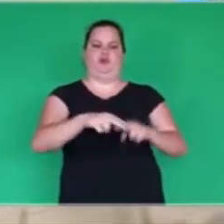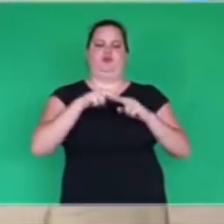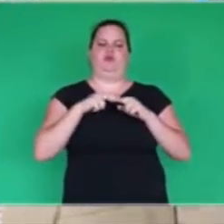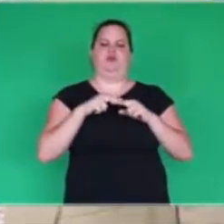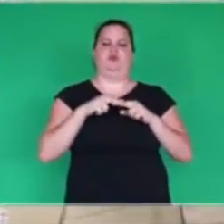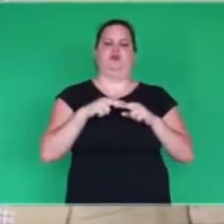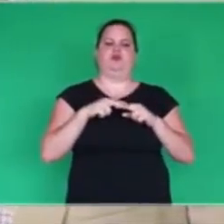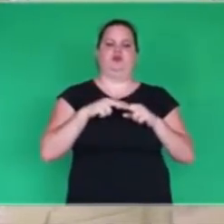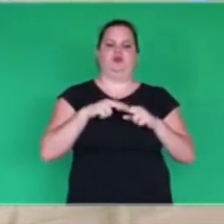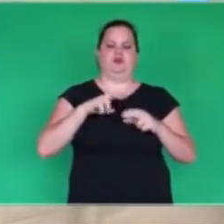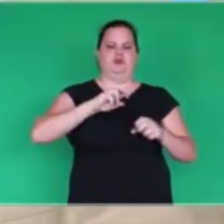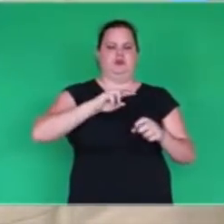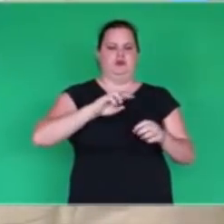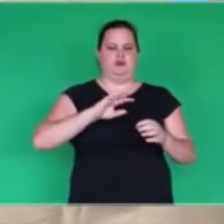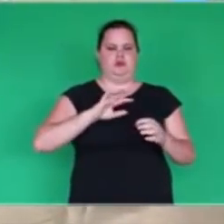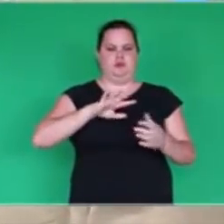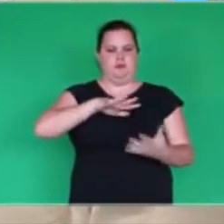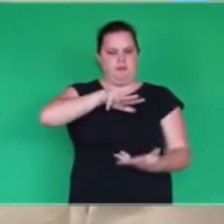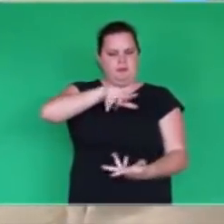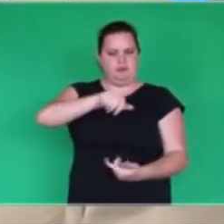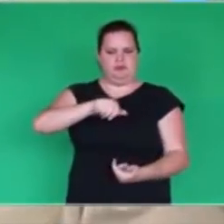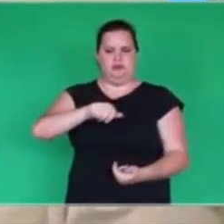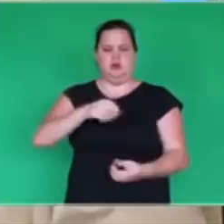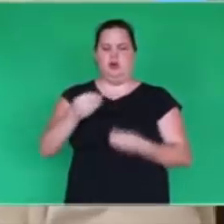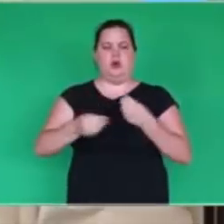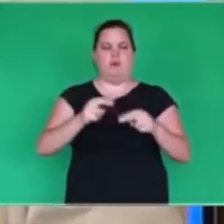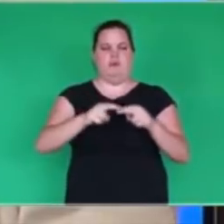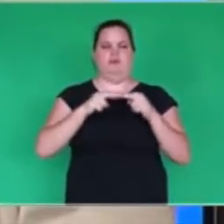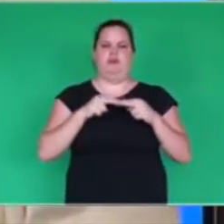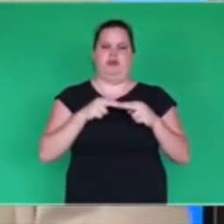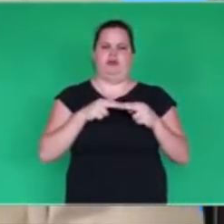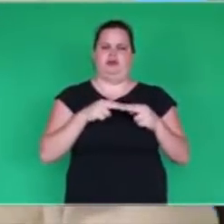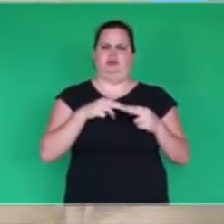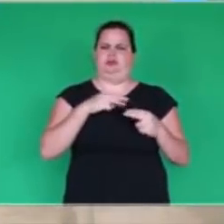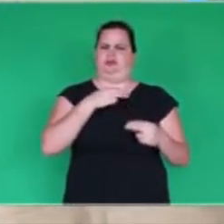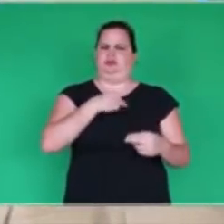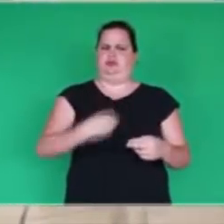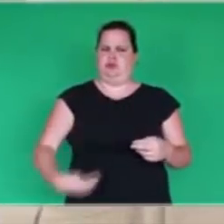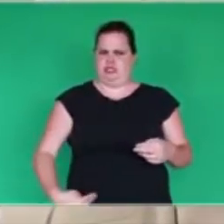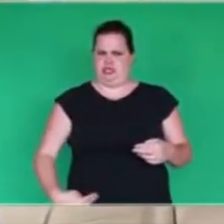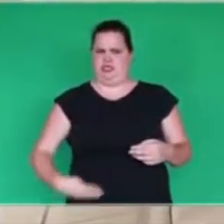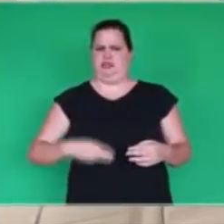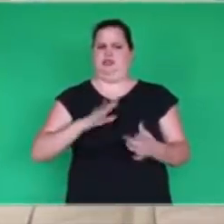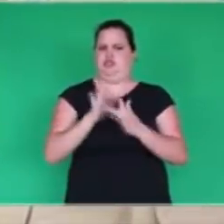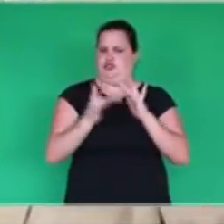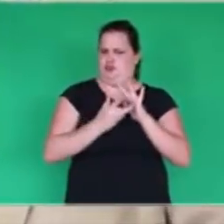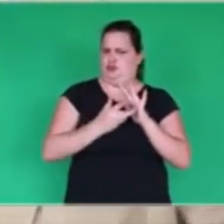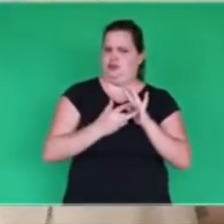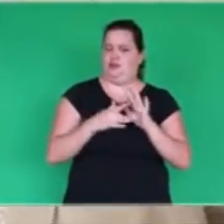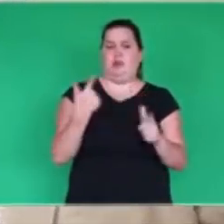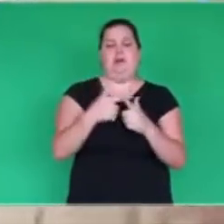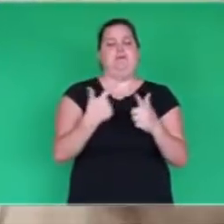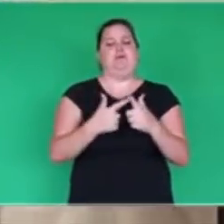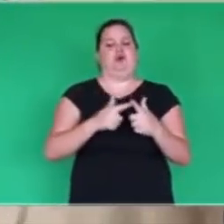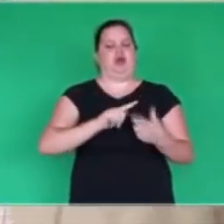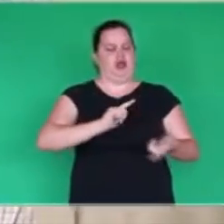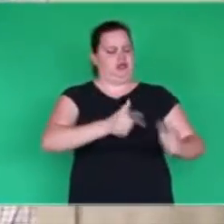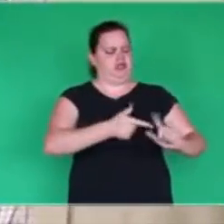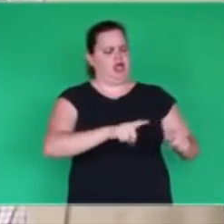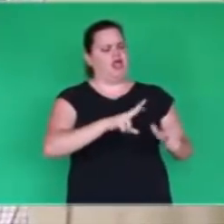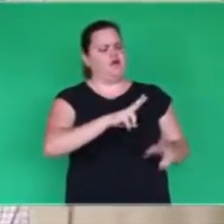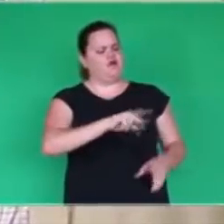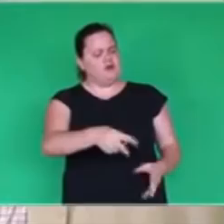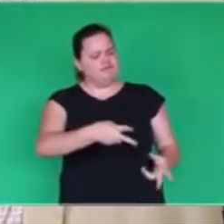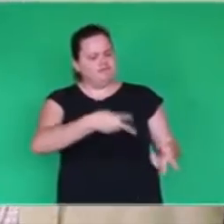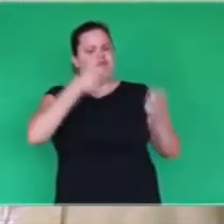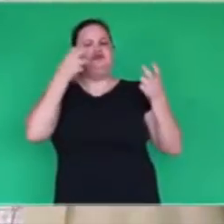Jerusalém, mil anos, com o Messias, que Israel agora vai reconhecer, porque tantos ataques, o que é que